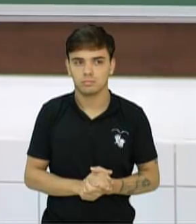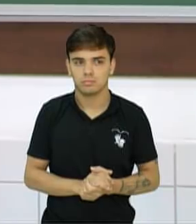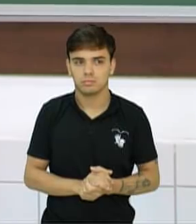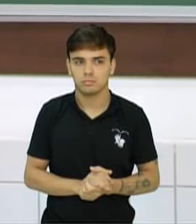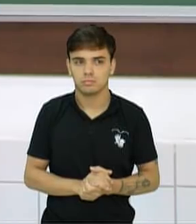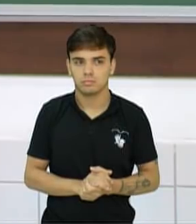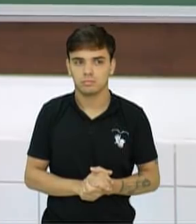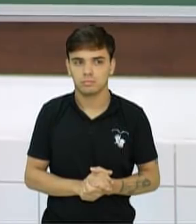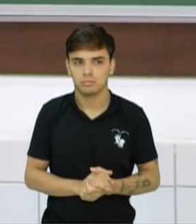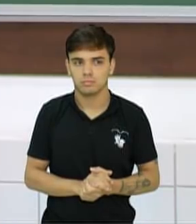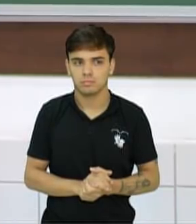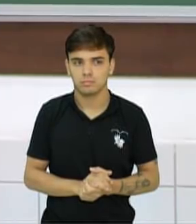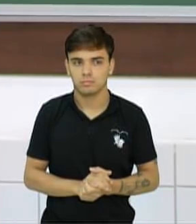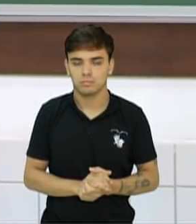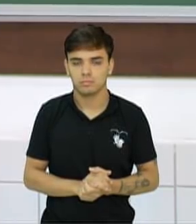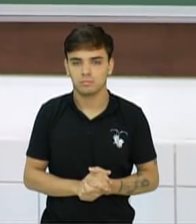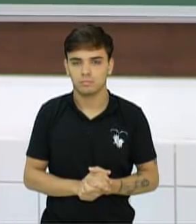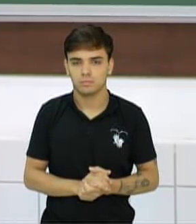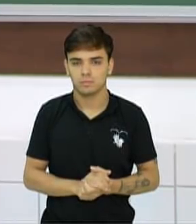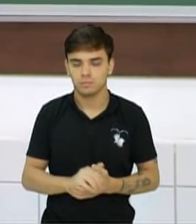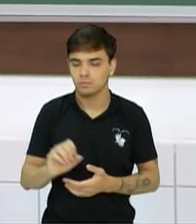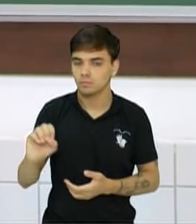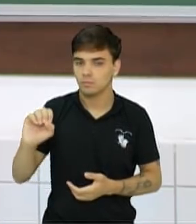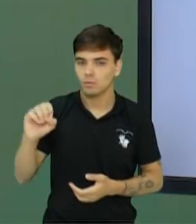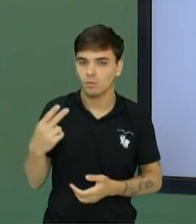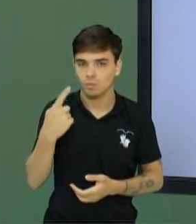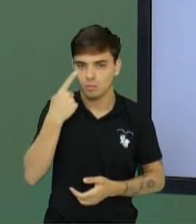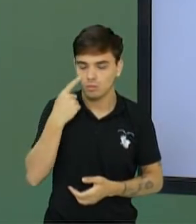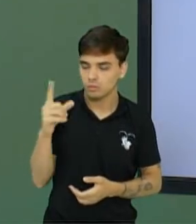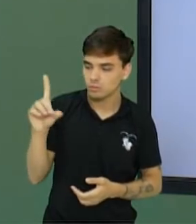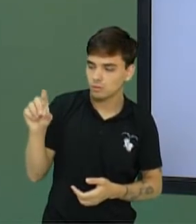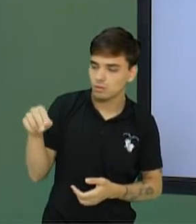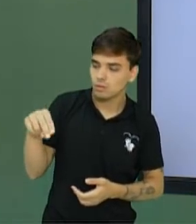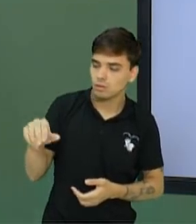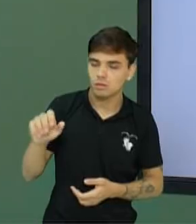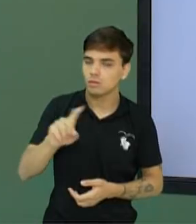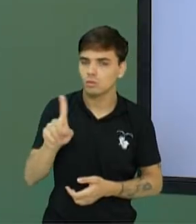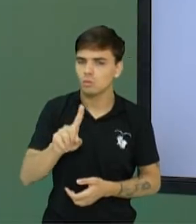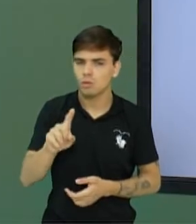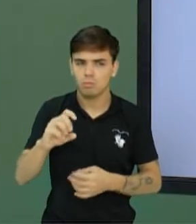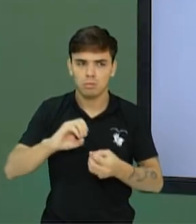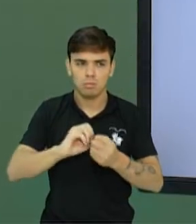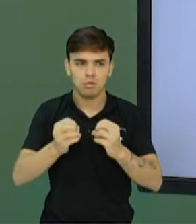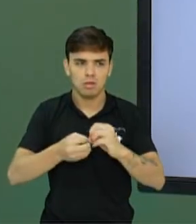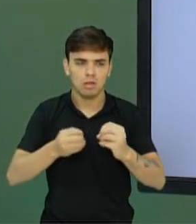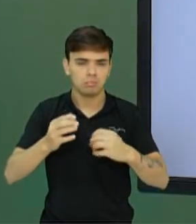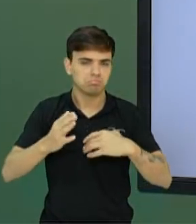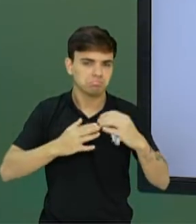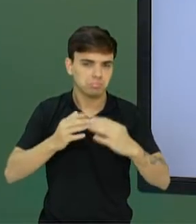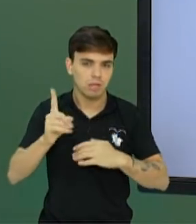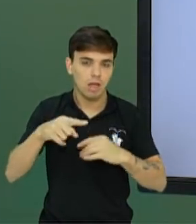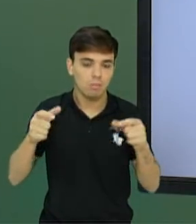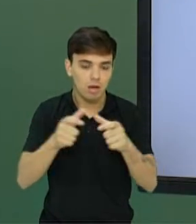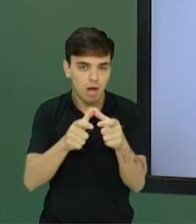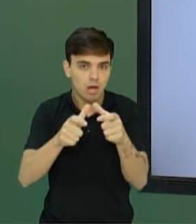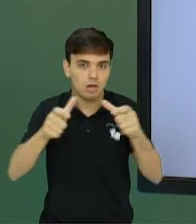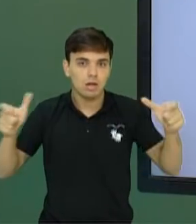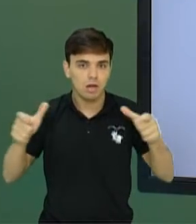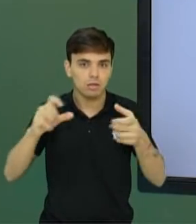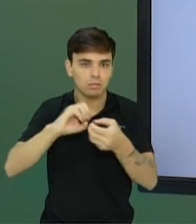Macromolécula. Ou seja, o DNA não é uma molécula qualquer, ela é uma grande